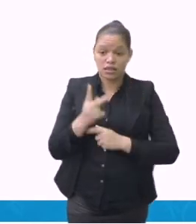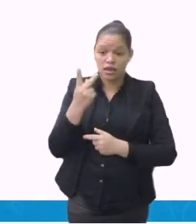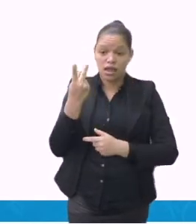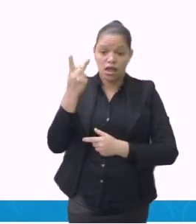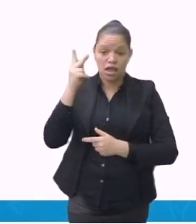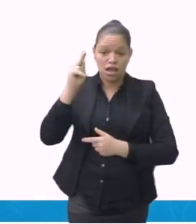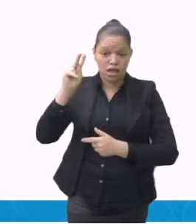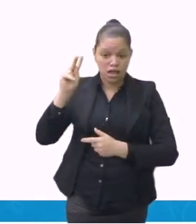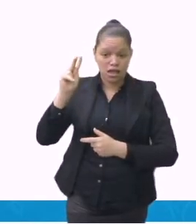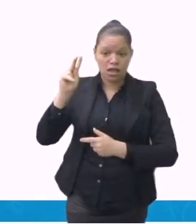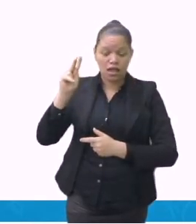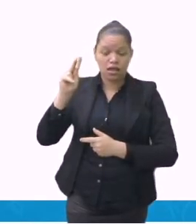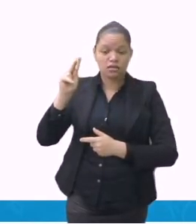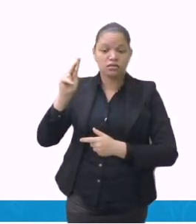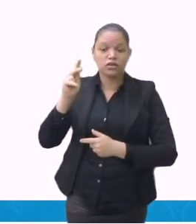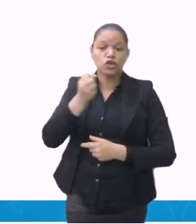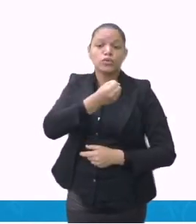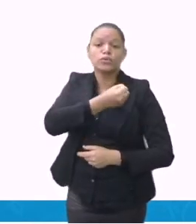H, certo?